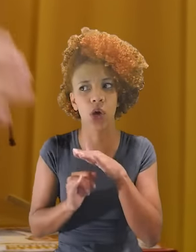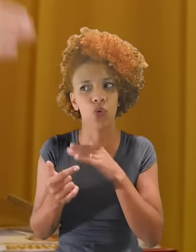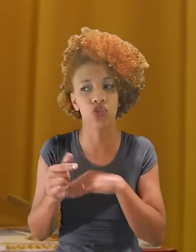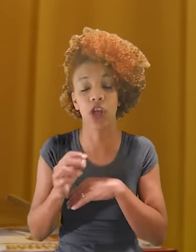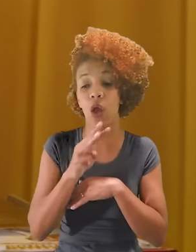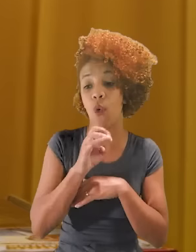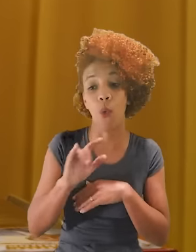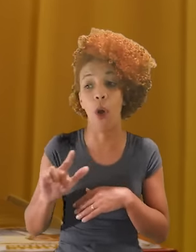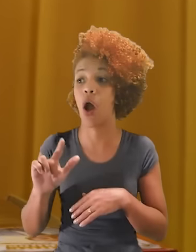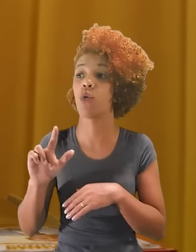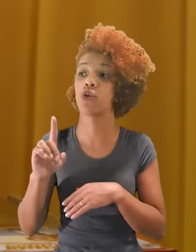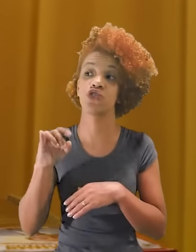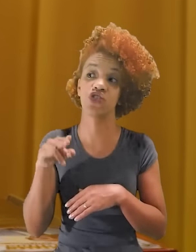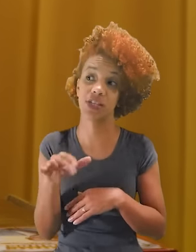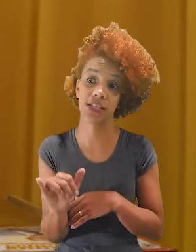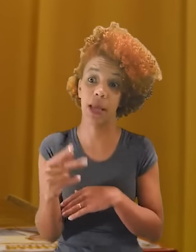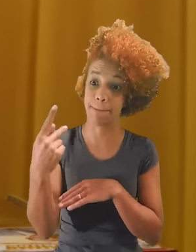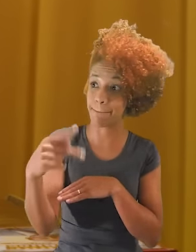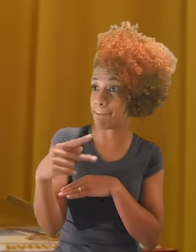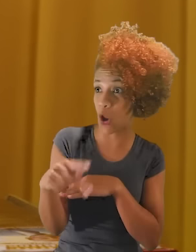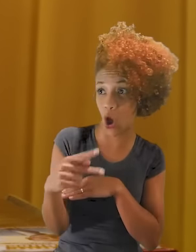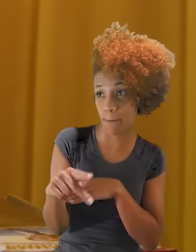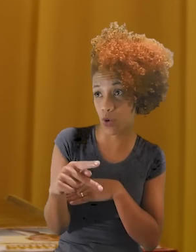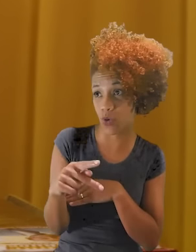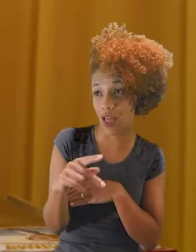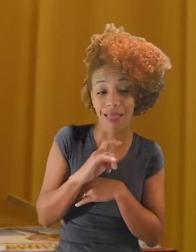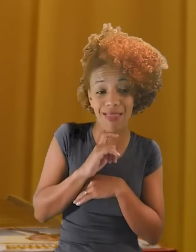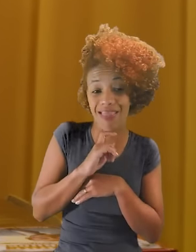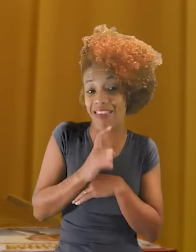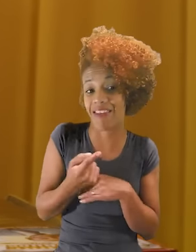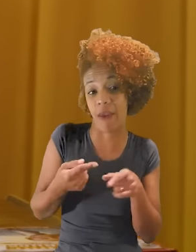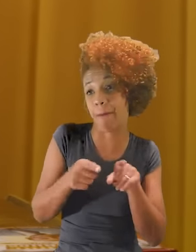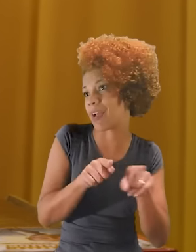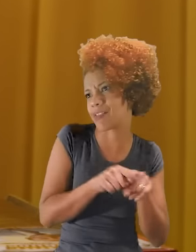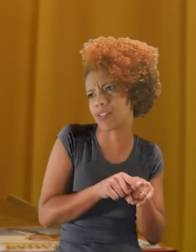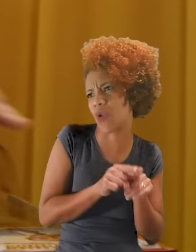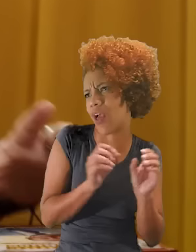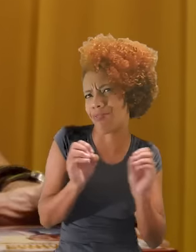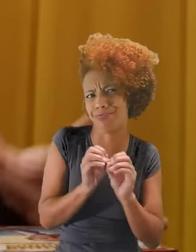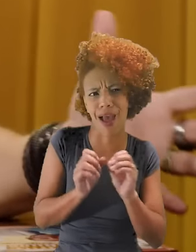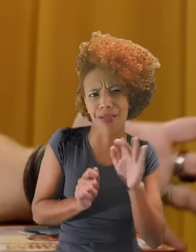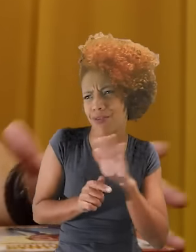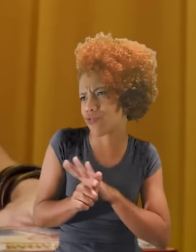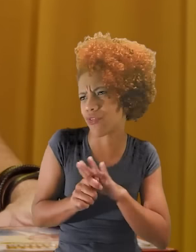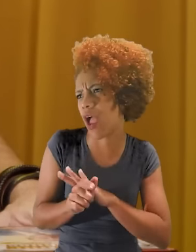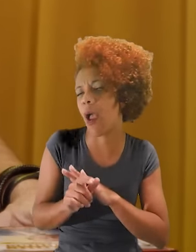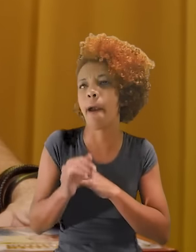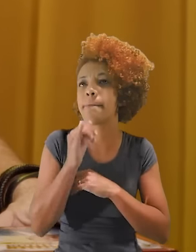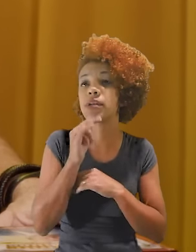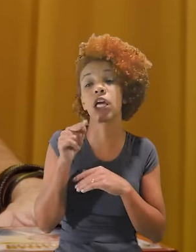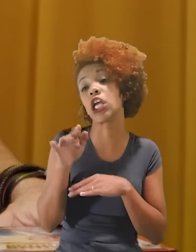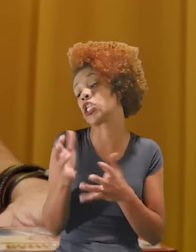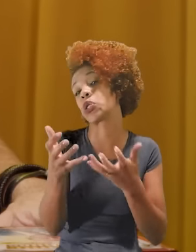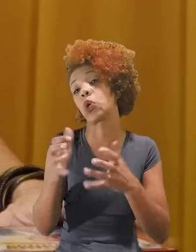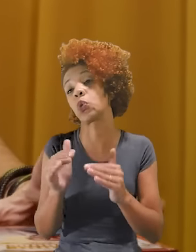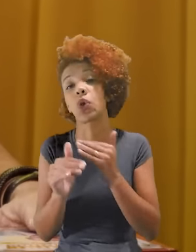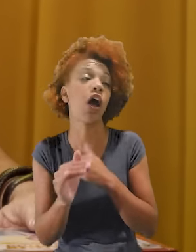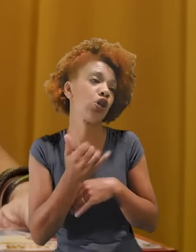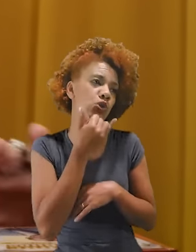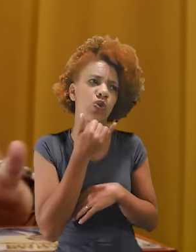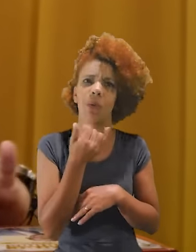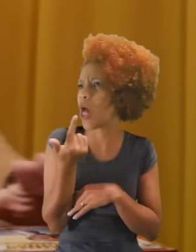existiu. Era Walt Disney, era ele. Ele não tinha ninguém pra ele prestar conta, nenhum cara. Não tinha um acionista, alguém que falava assim, olha, isso eu não topei,